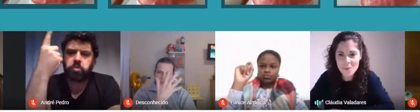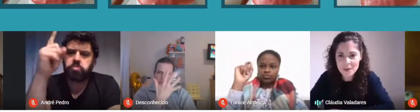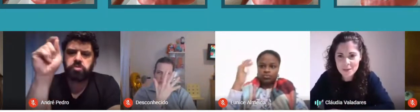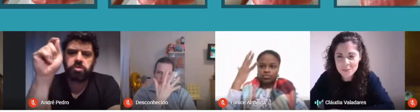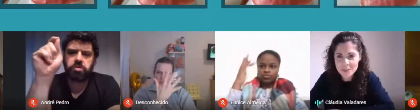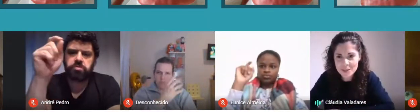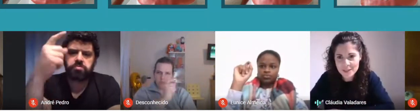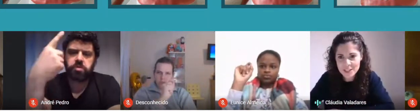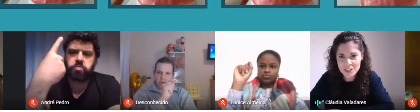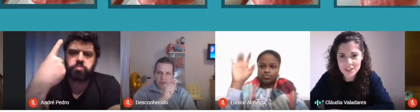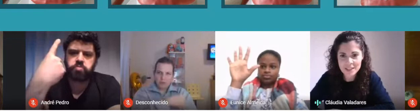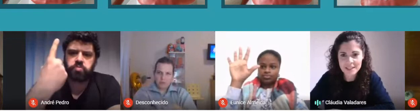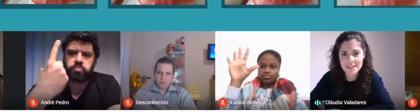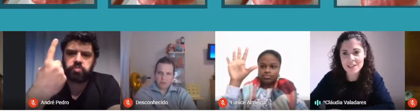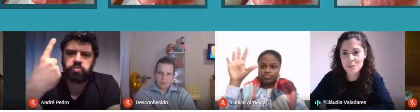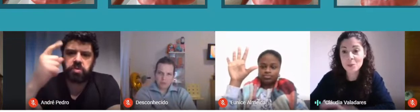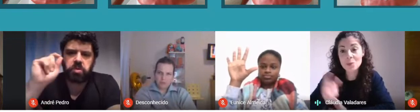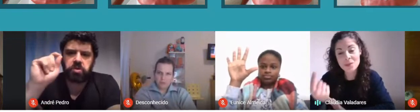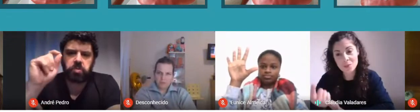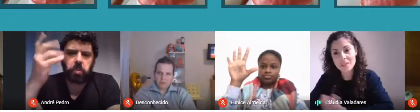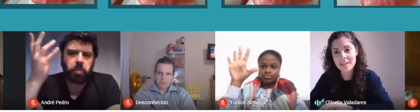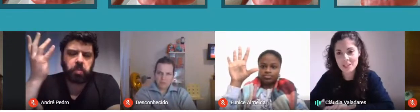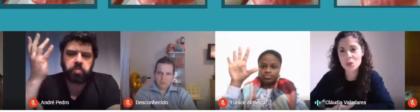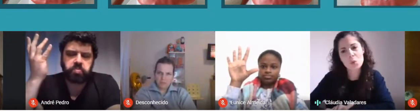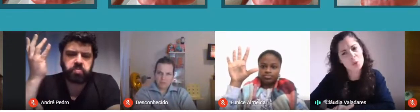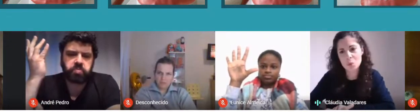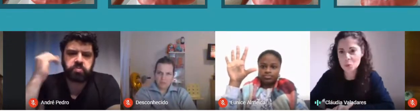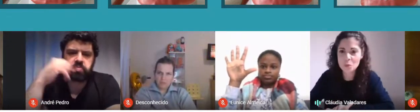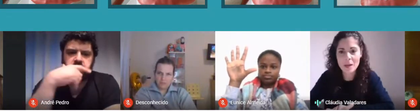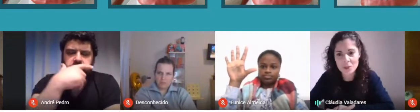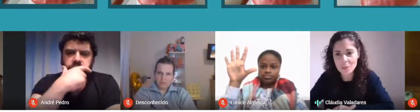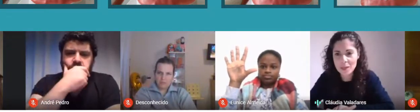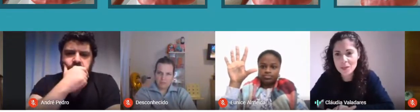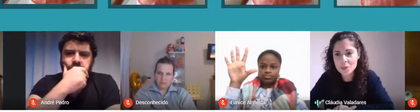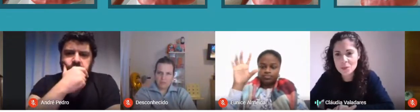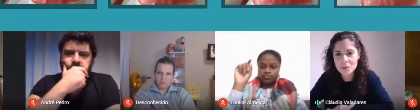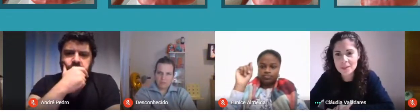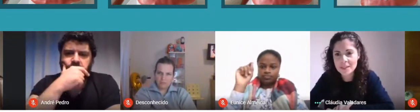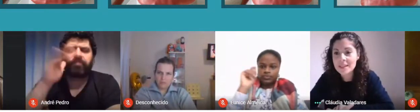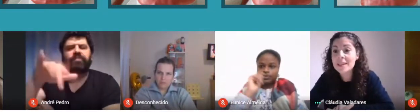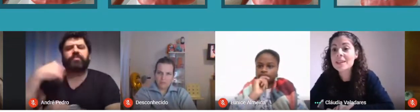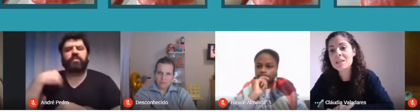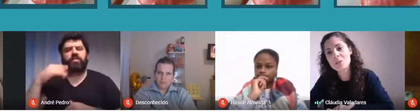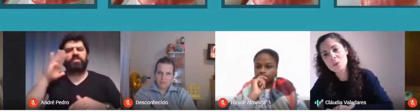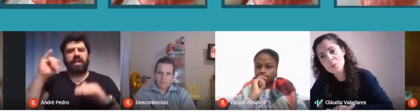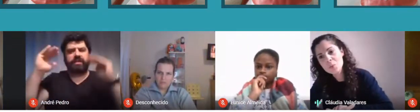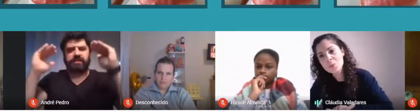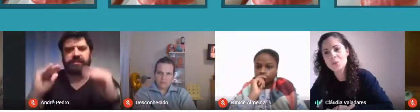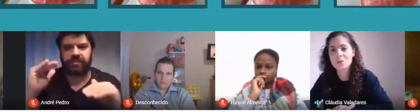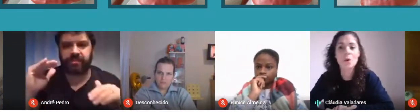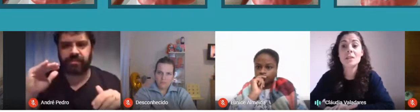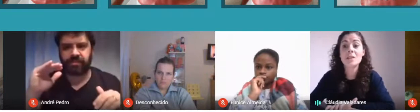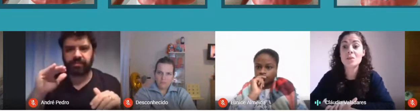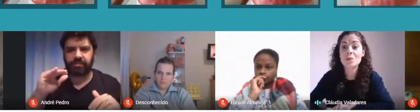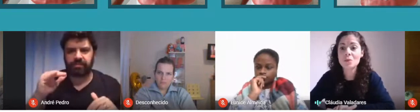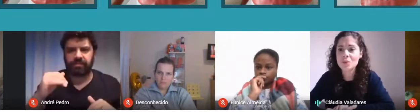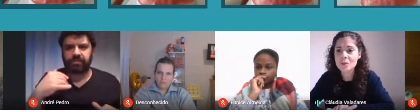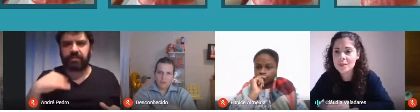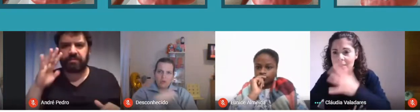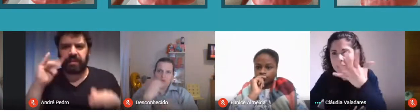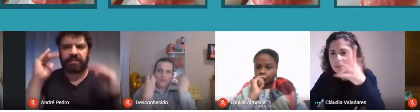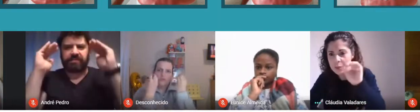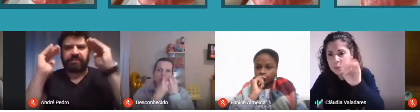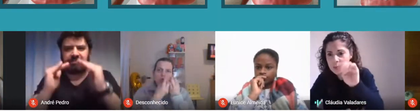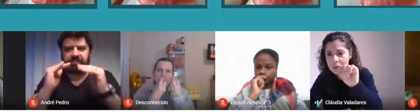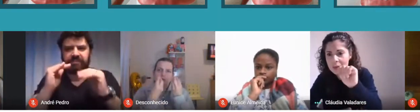Ali há uma senhora diz 5 minutos, o André diz que 1 minuto, mais ou menos. Ok. 5 minutos, ou 5 segundos.